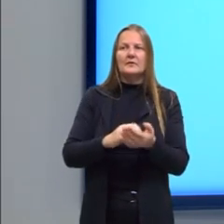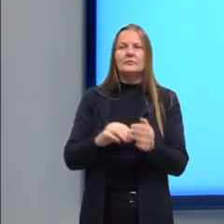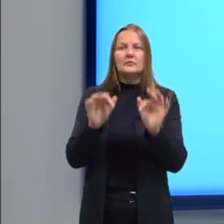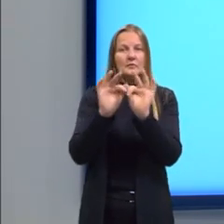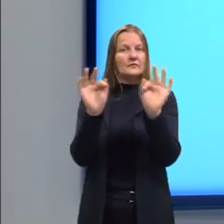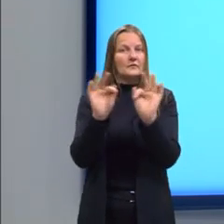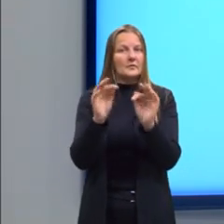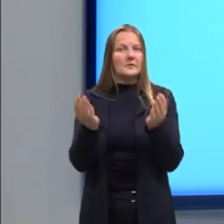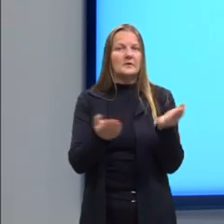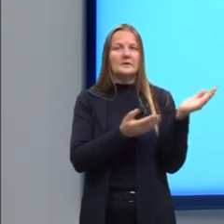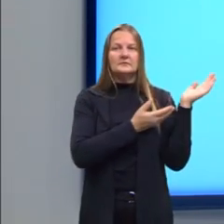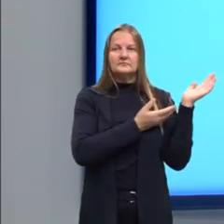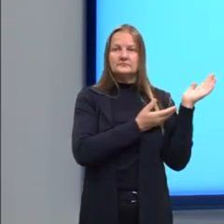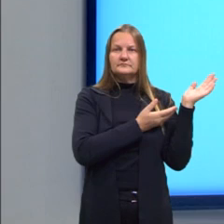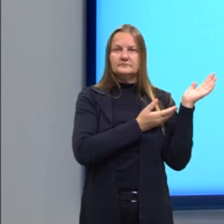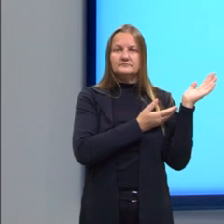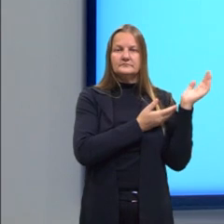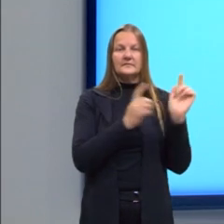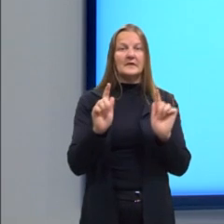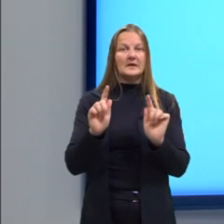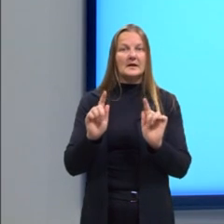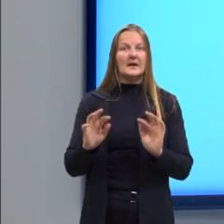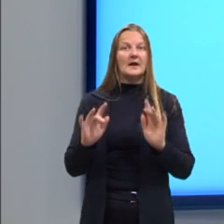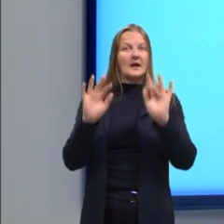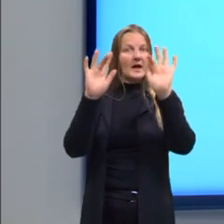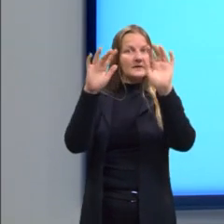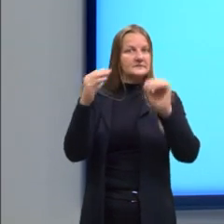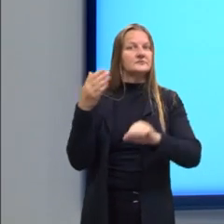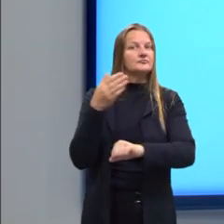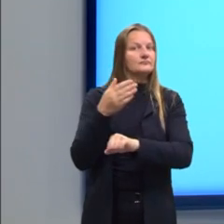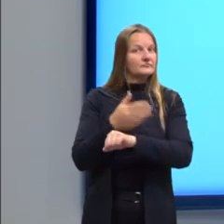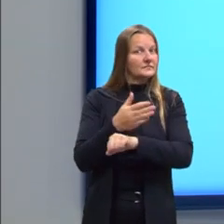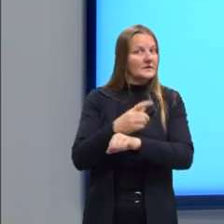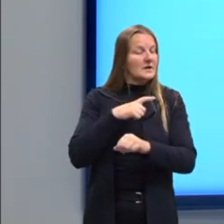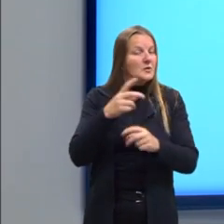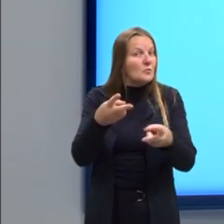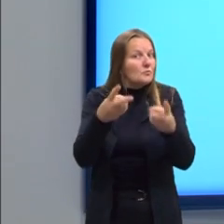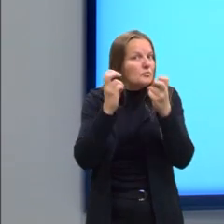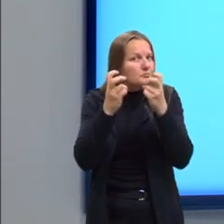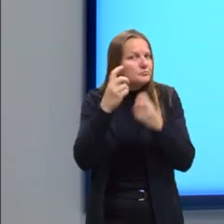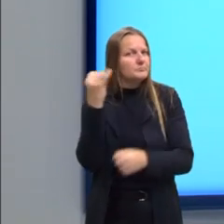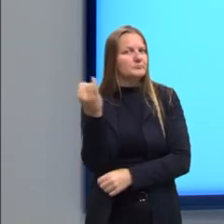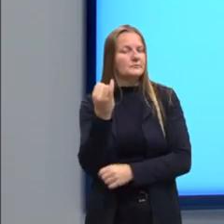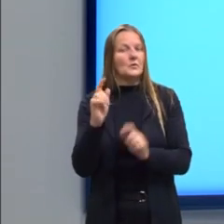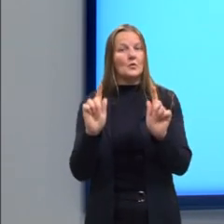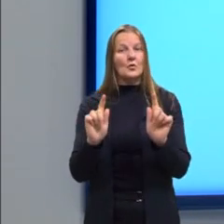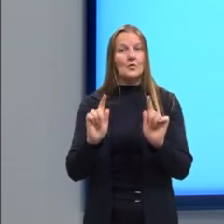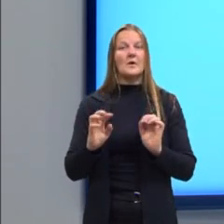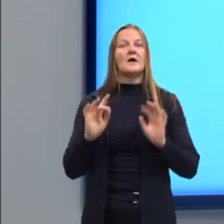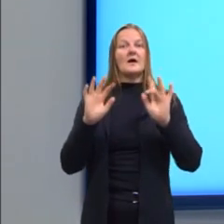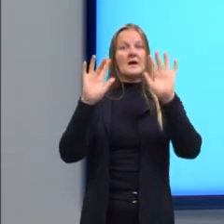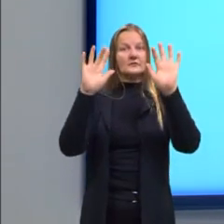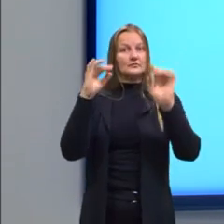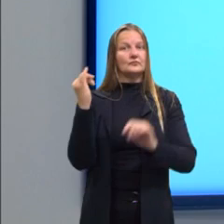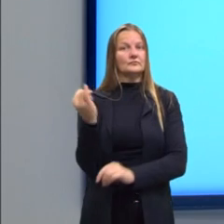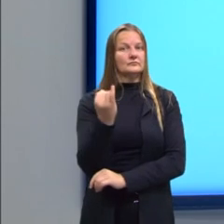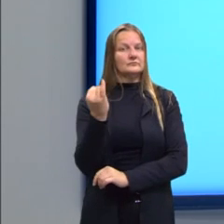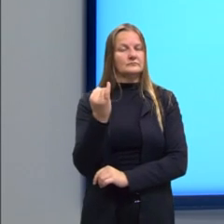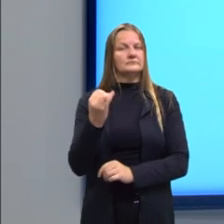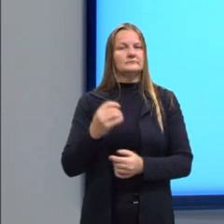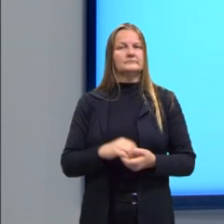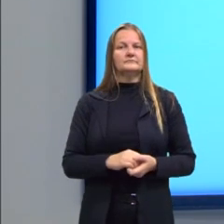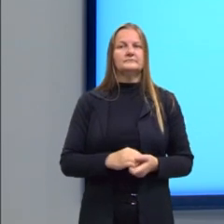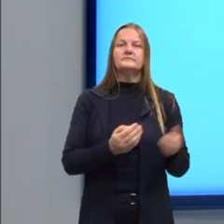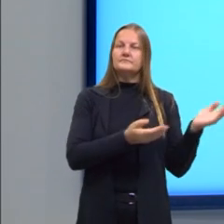para o cálculo de café apenas gases participam porque é só em estado gasoso que a gente vai trabalhar com